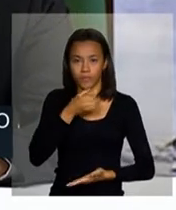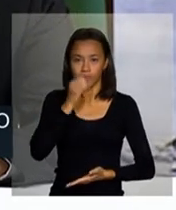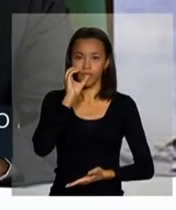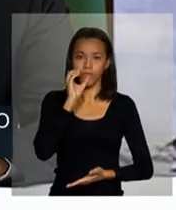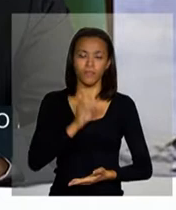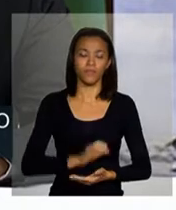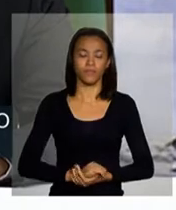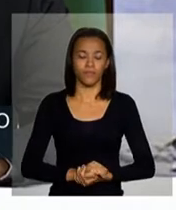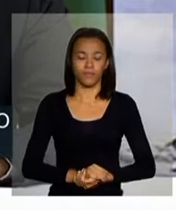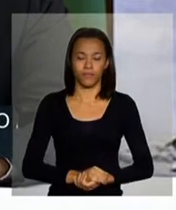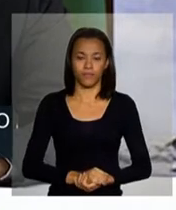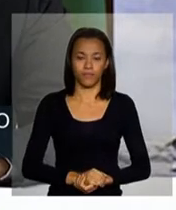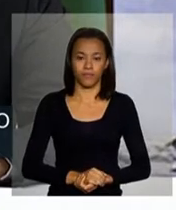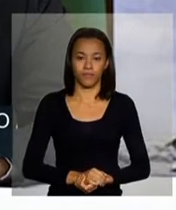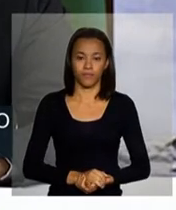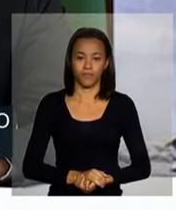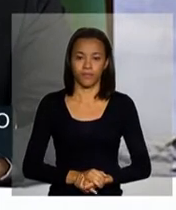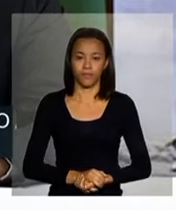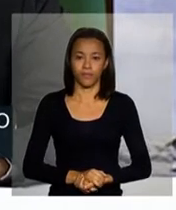reverência.